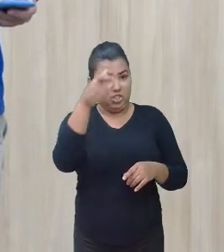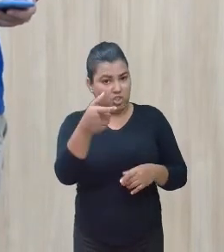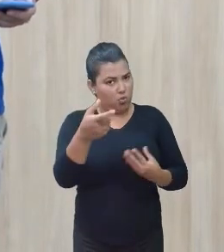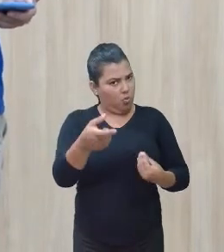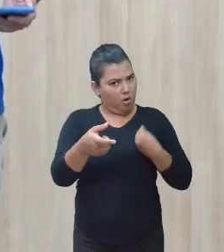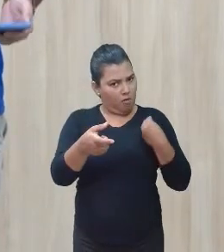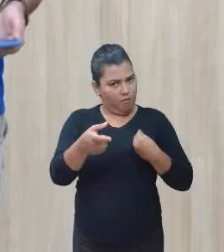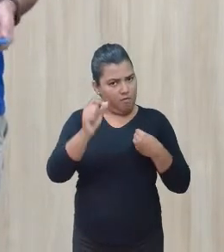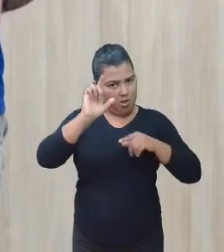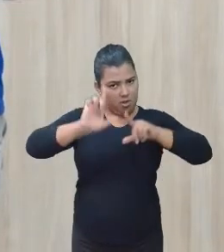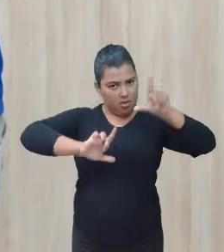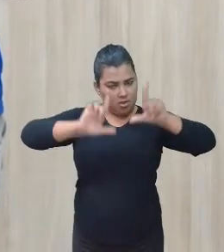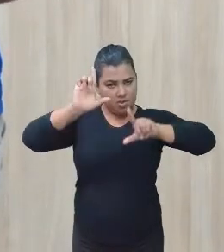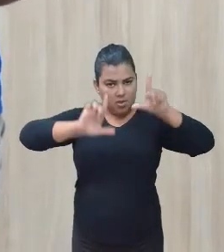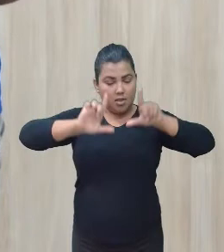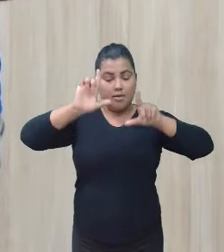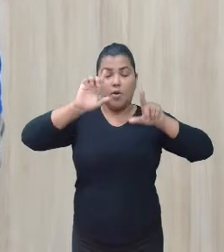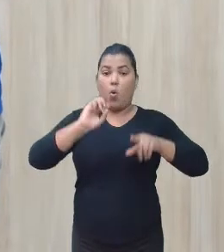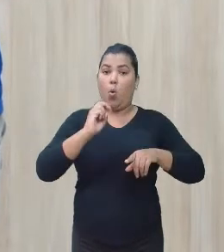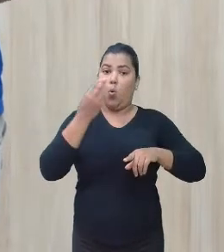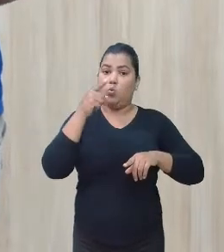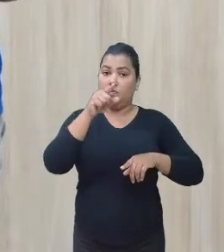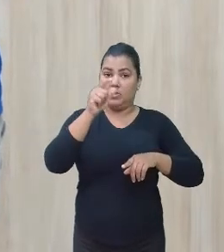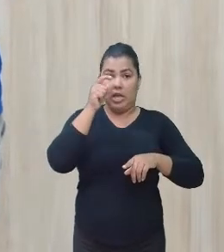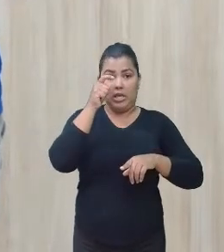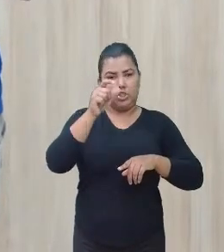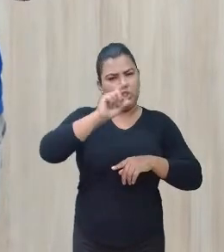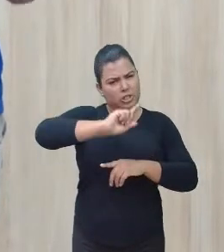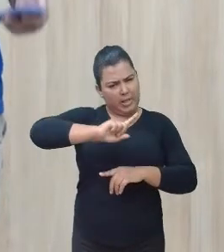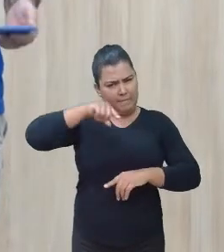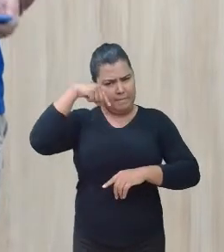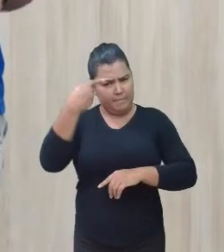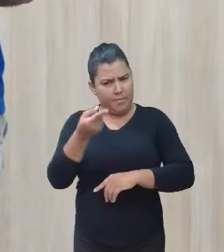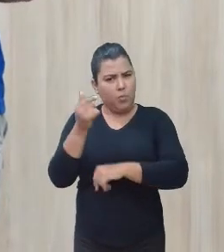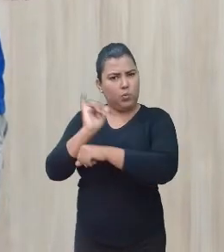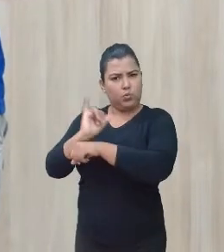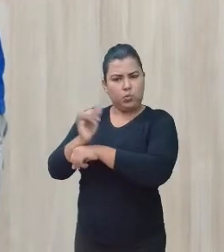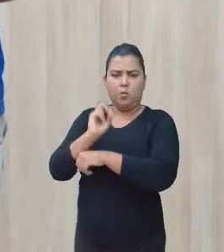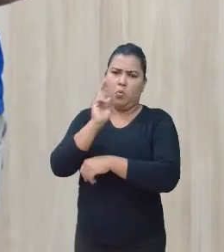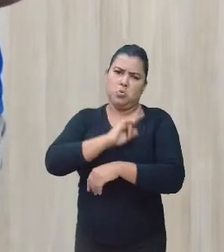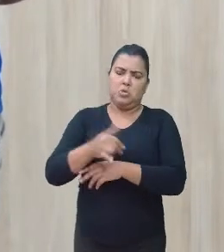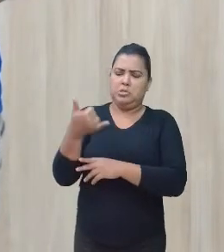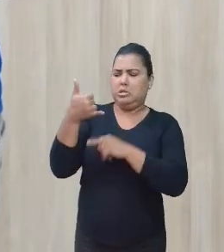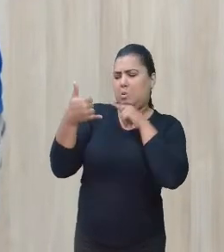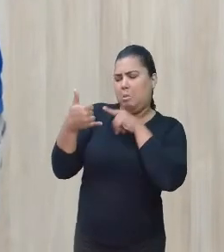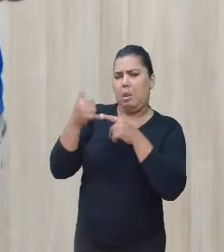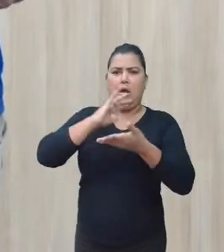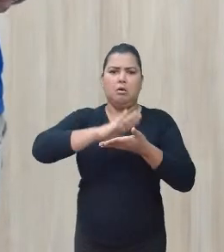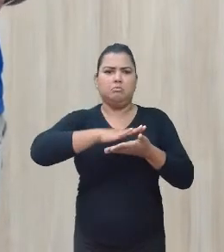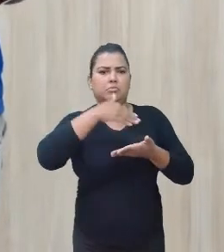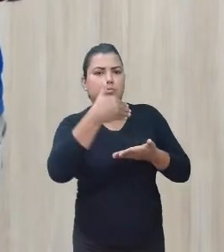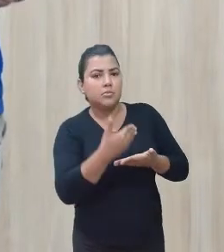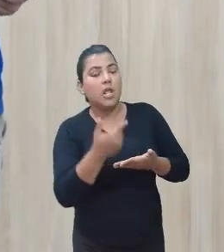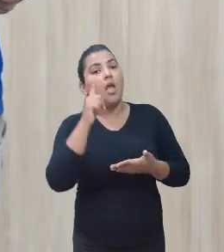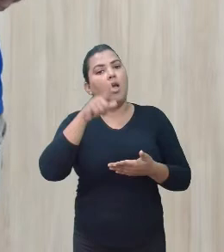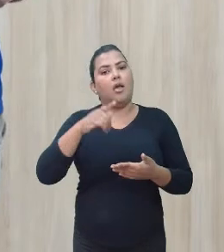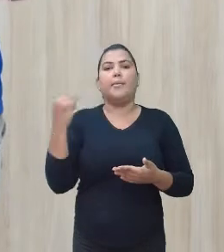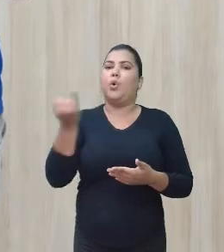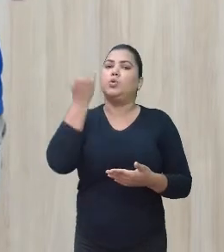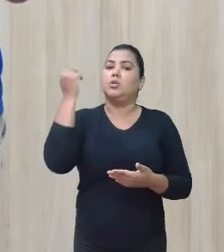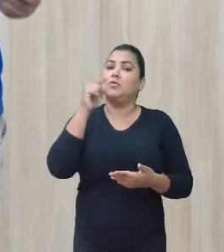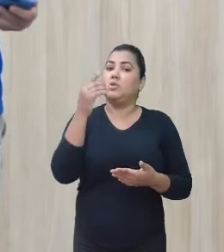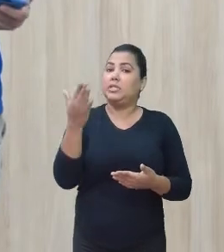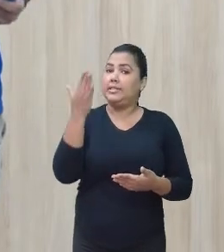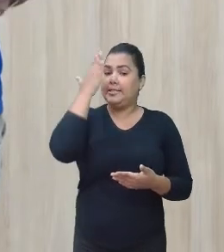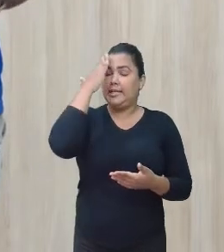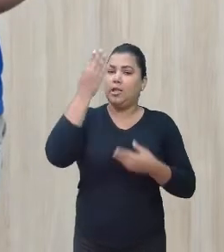vivo agora pela TV, se você vai ver pelo YouTube, pelo seu celular, pelo computador, é importante que você tenha a noção